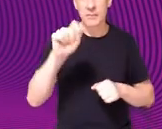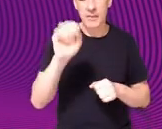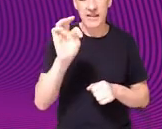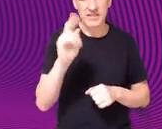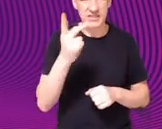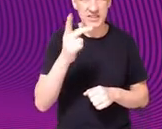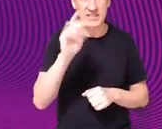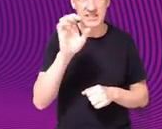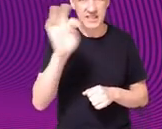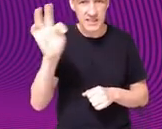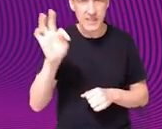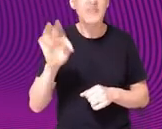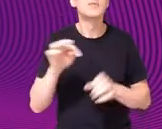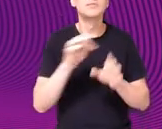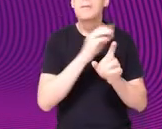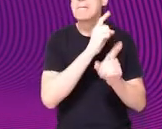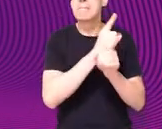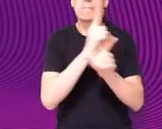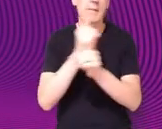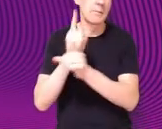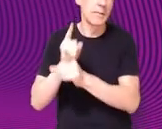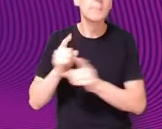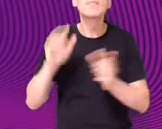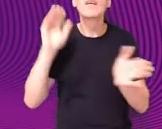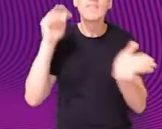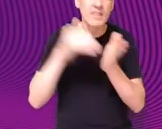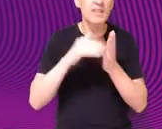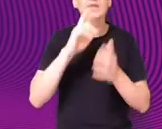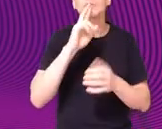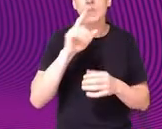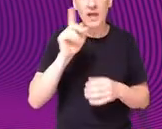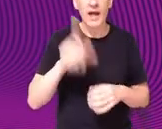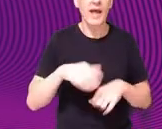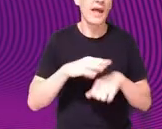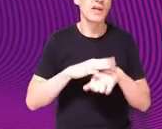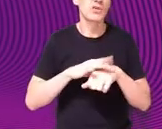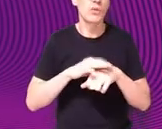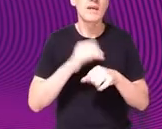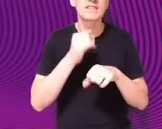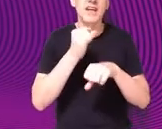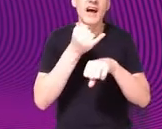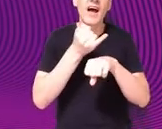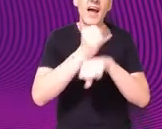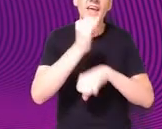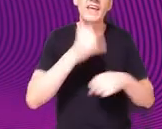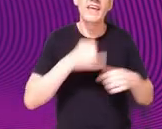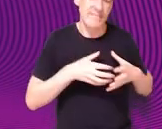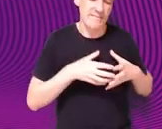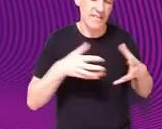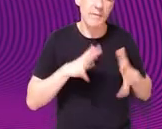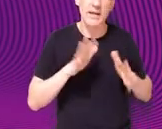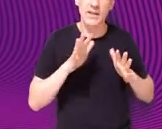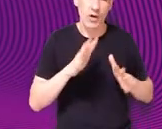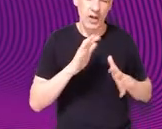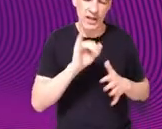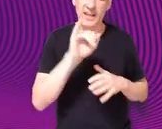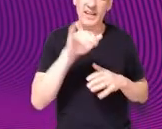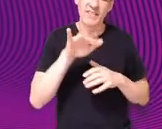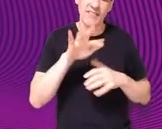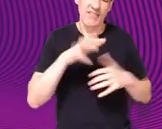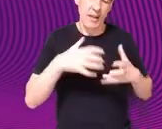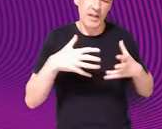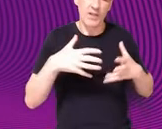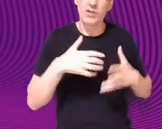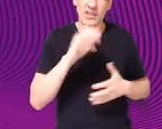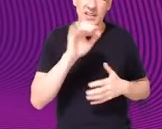o diagnóstico foi doença inflamatória em atividade, franca atividade de doença